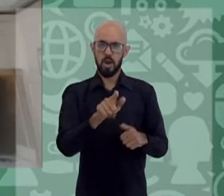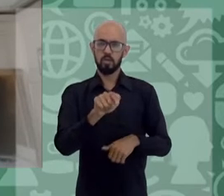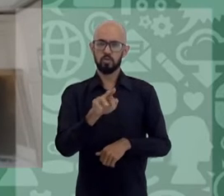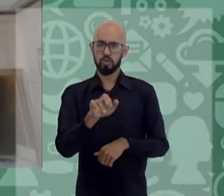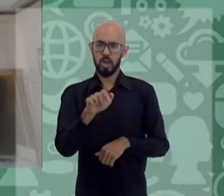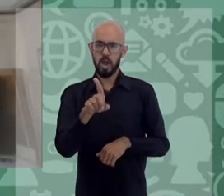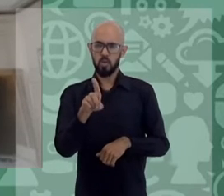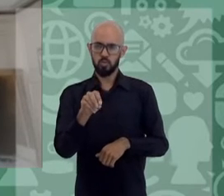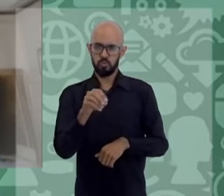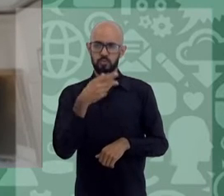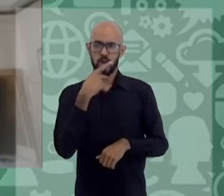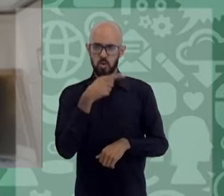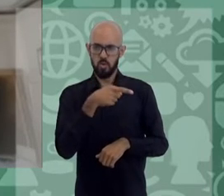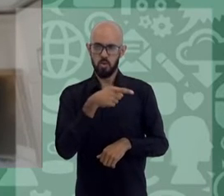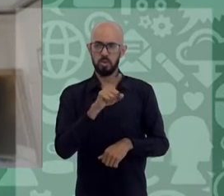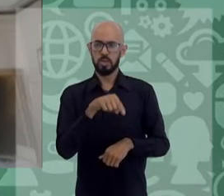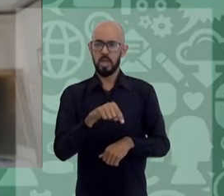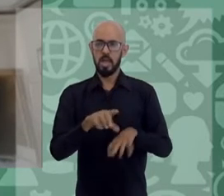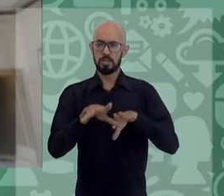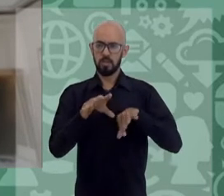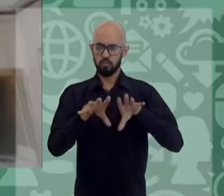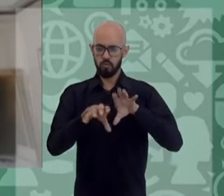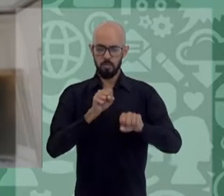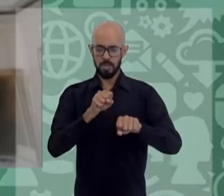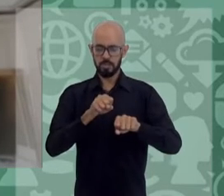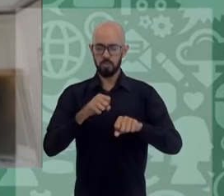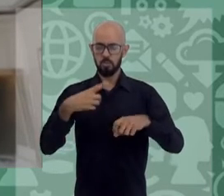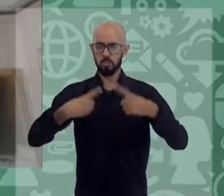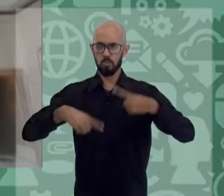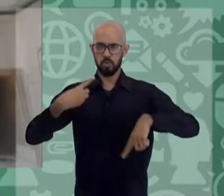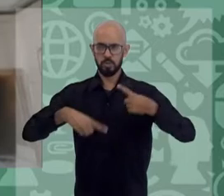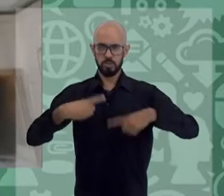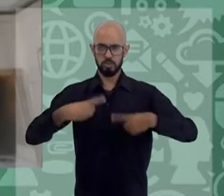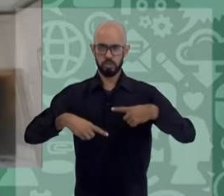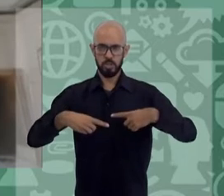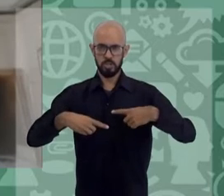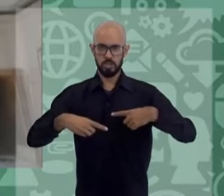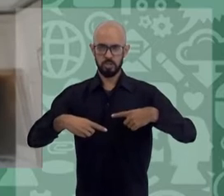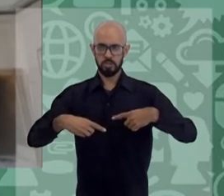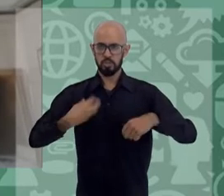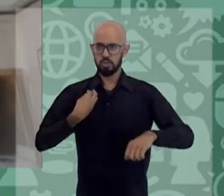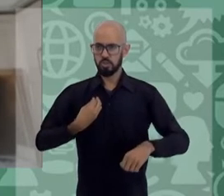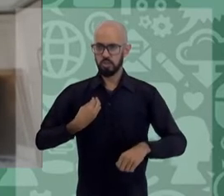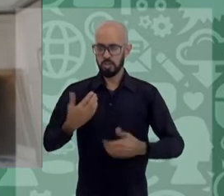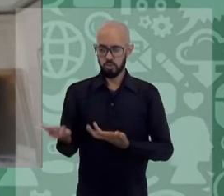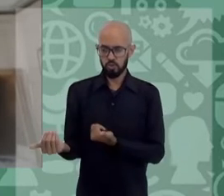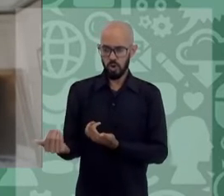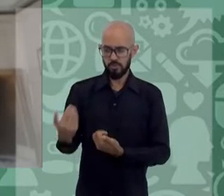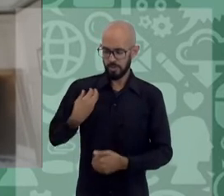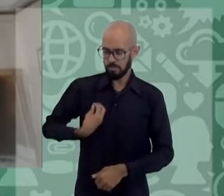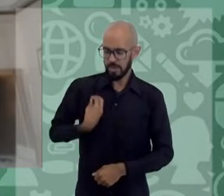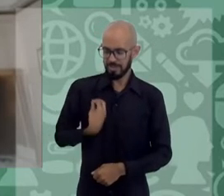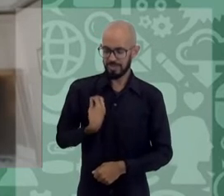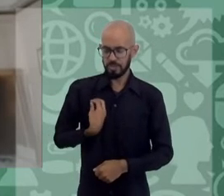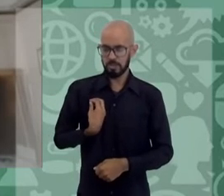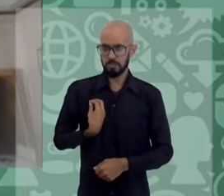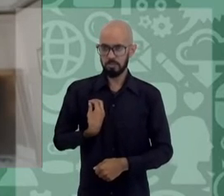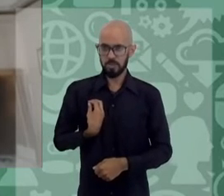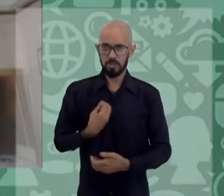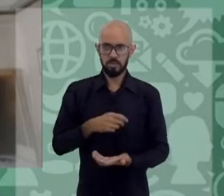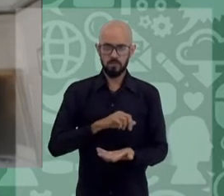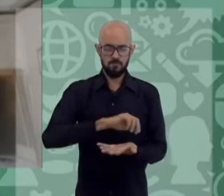muito importante mesmo, né? Eu acho que essa distinção é a formação política desse jovem que está engajado, né? Que vai se formar, então, se